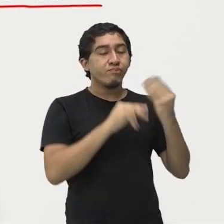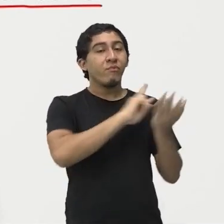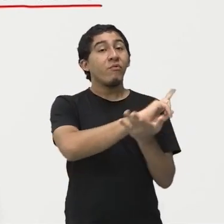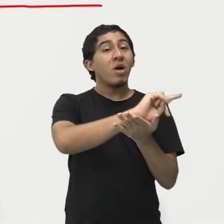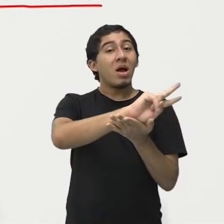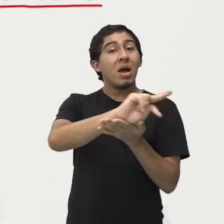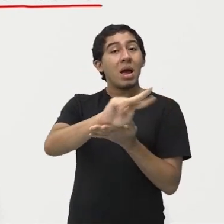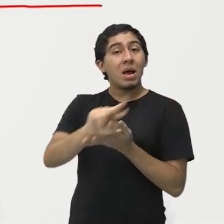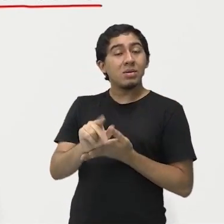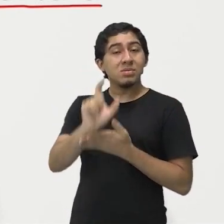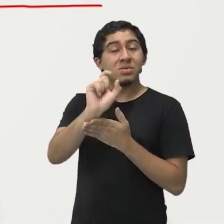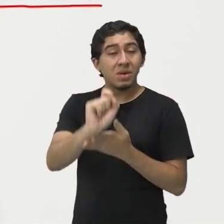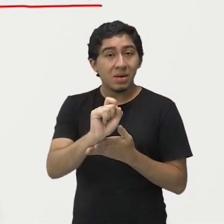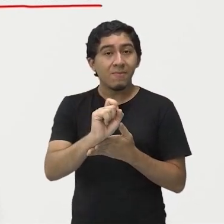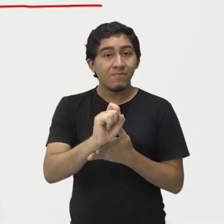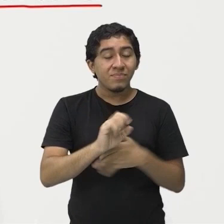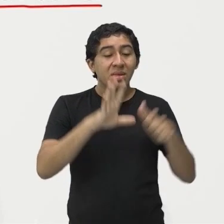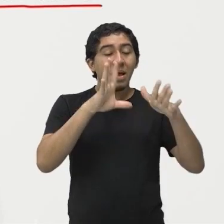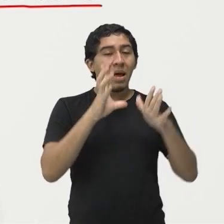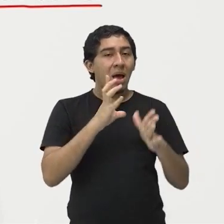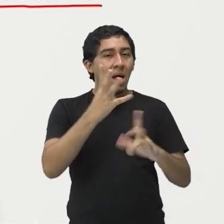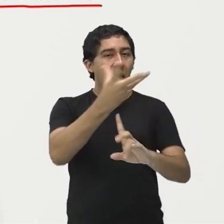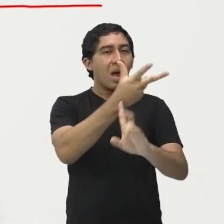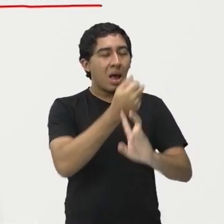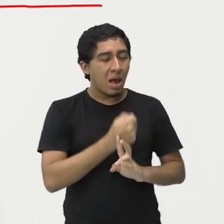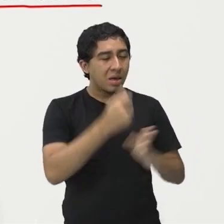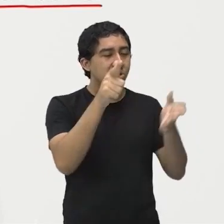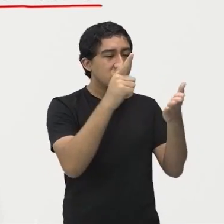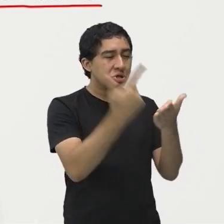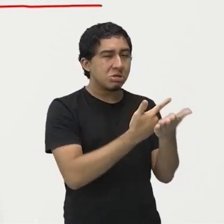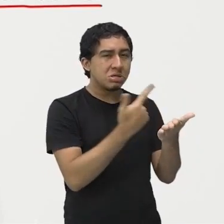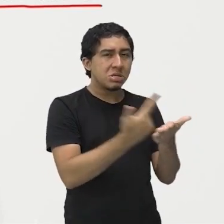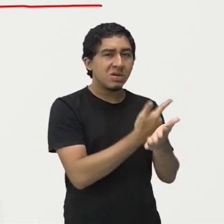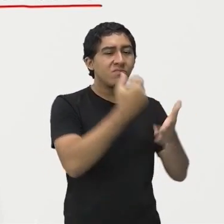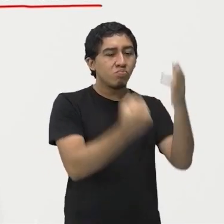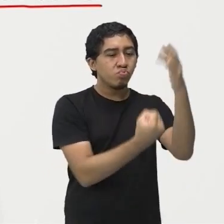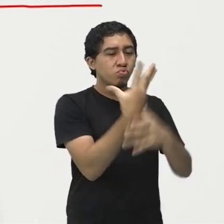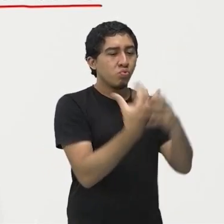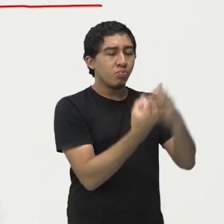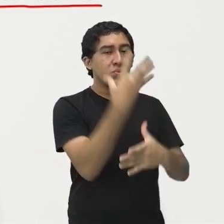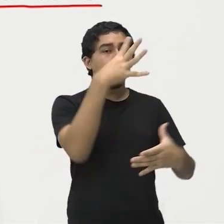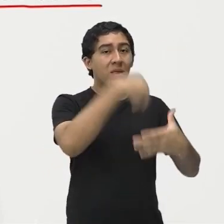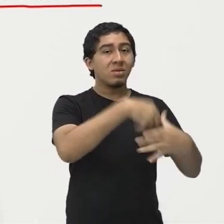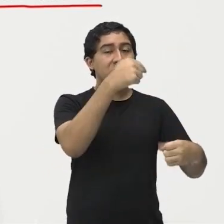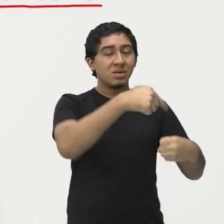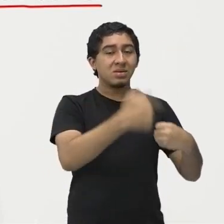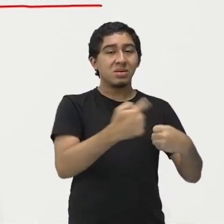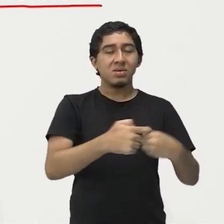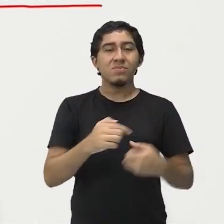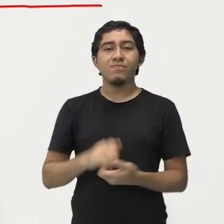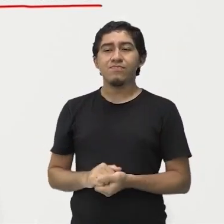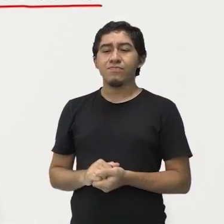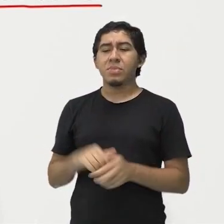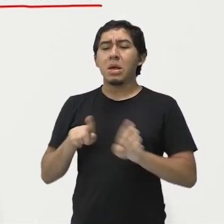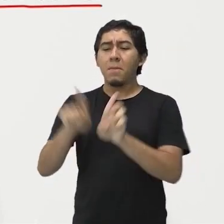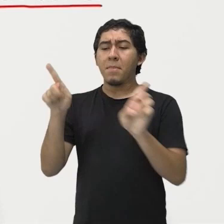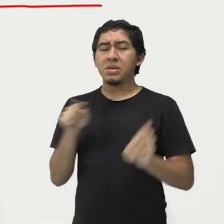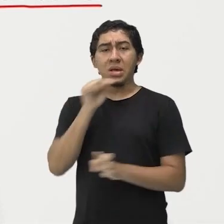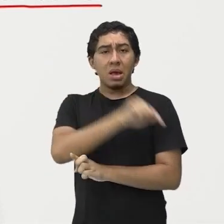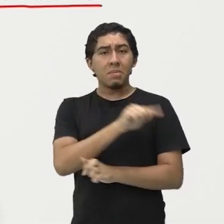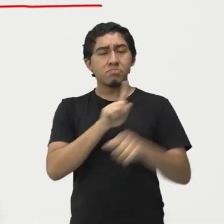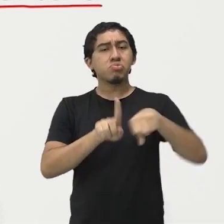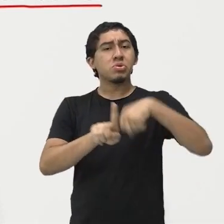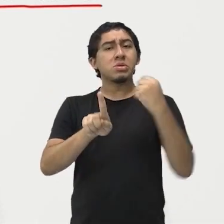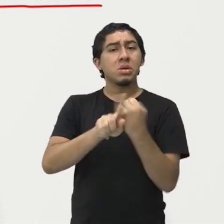escritas dentro da cidade de Atenas. Professor, Atenas era uma sociedade, a sociedade de Atenas era